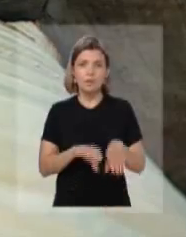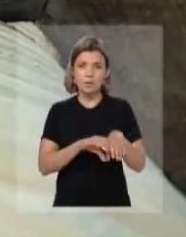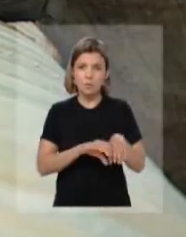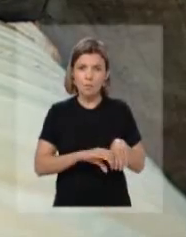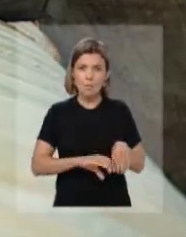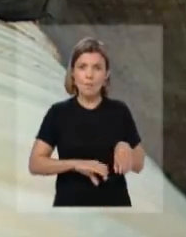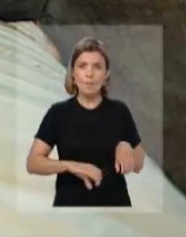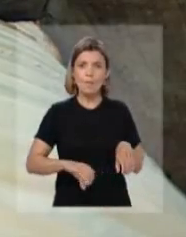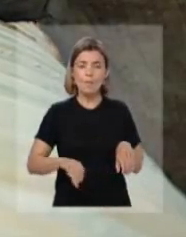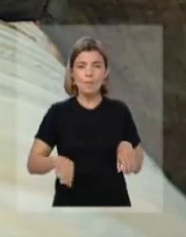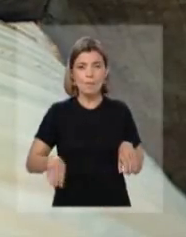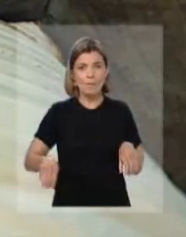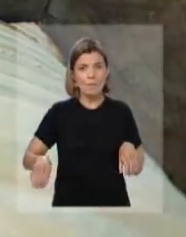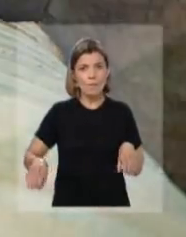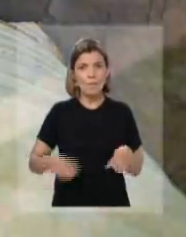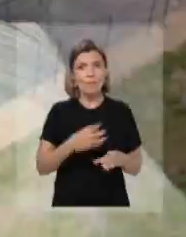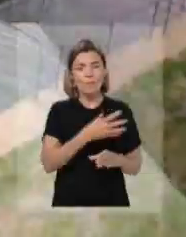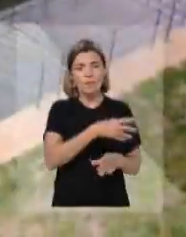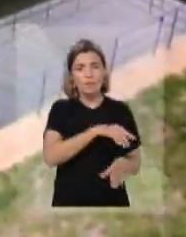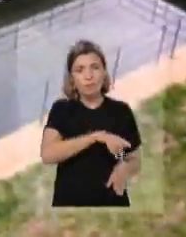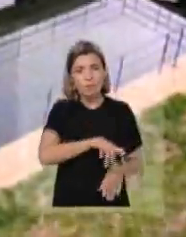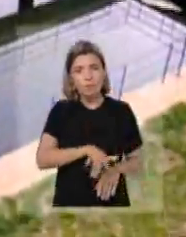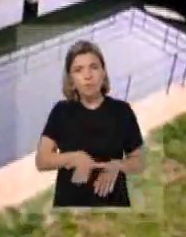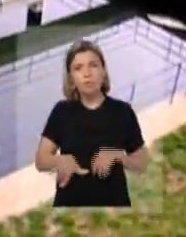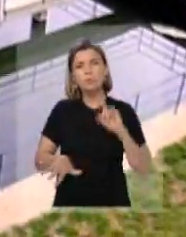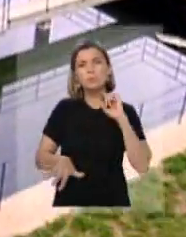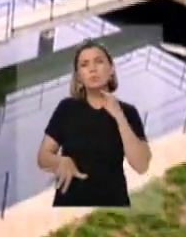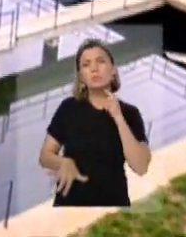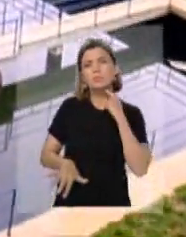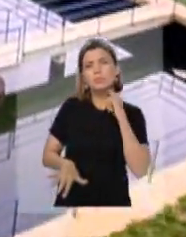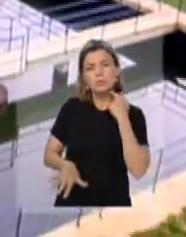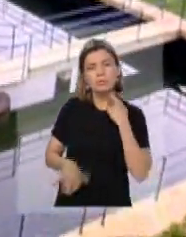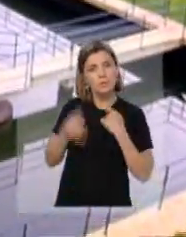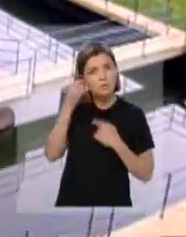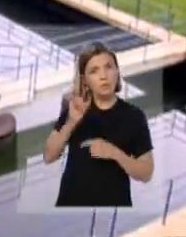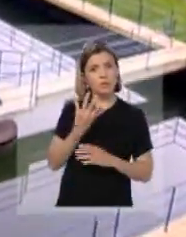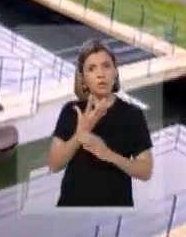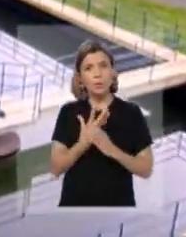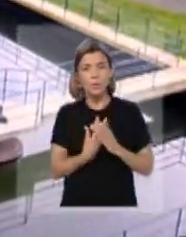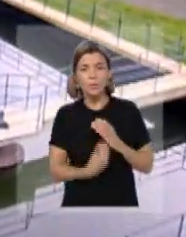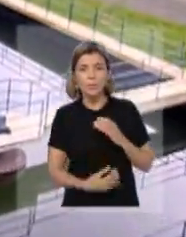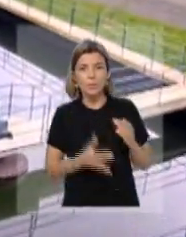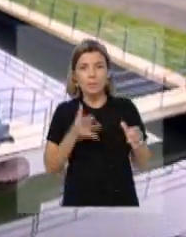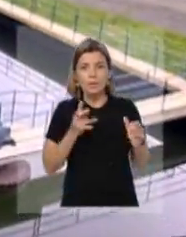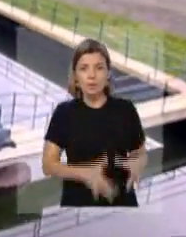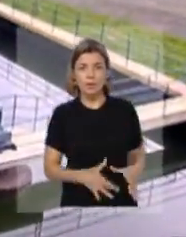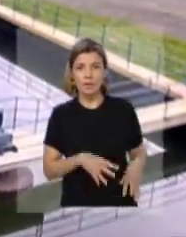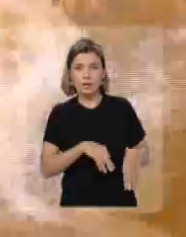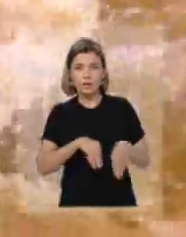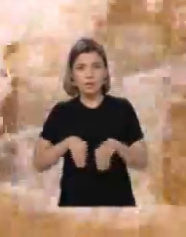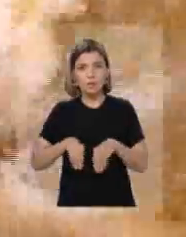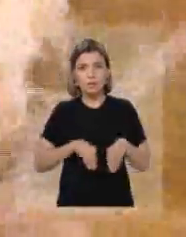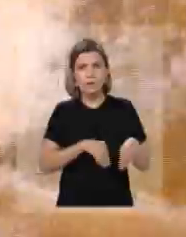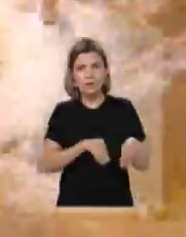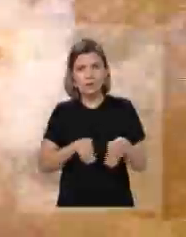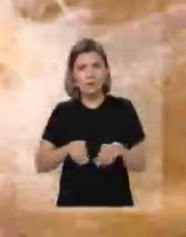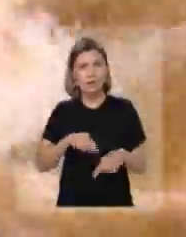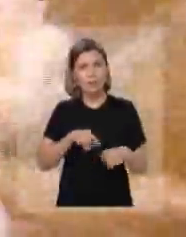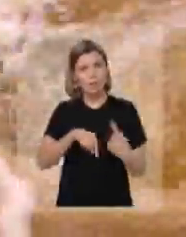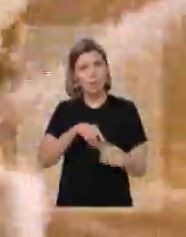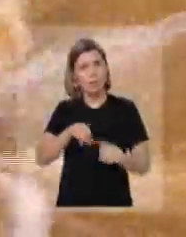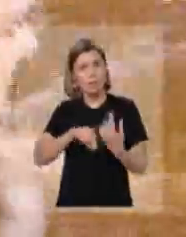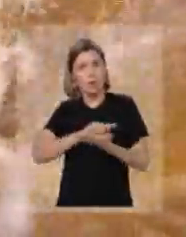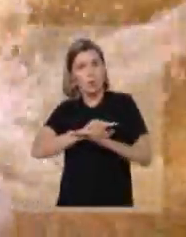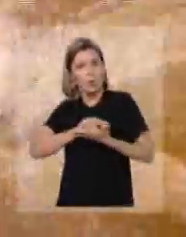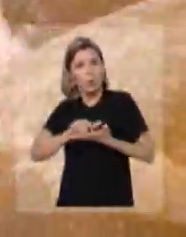A construção de sistemas de coleta de esgoto evita a contaminação da água e dos lençóis freáticos, água essa que